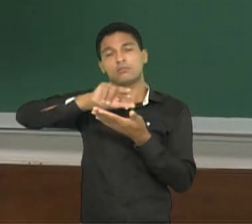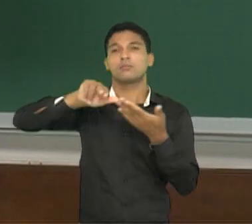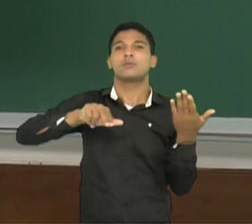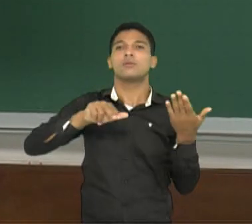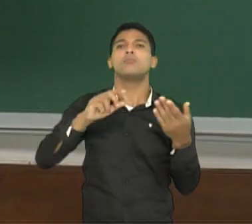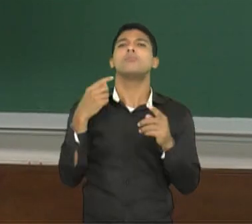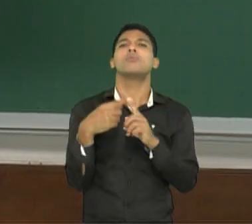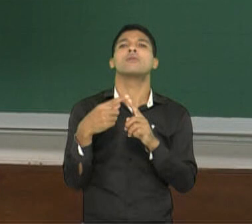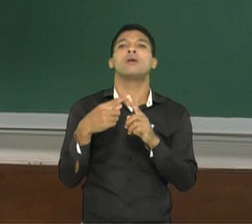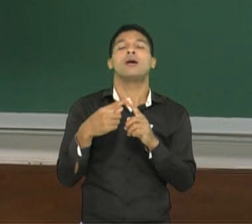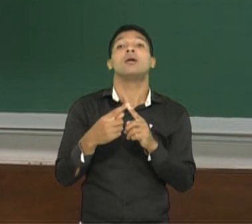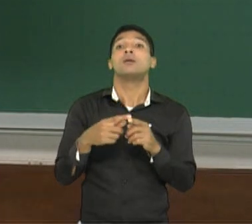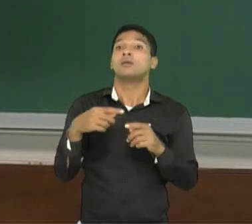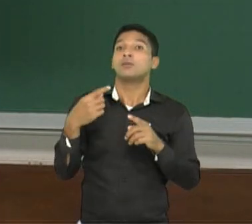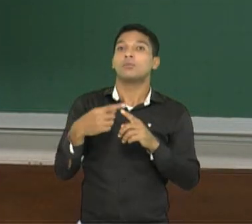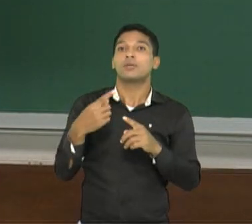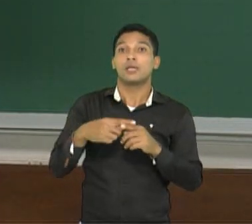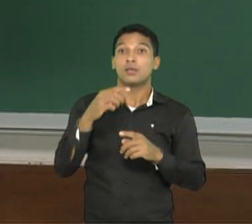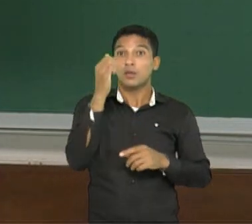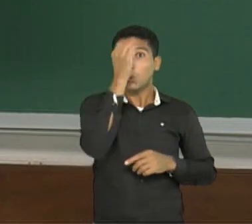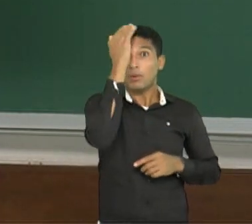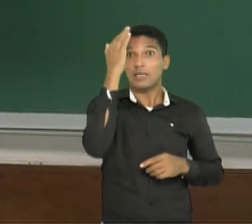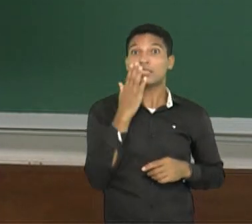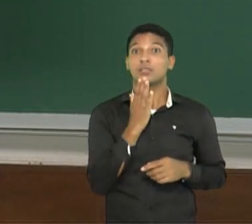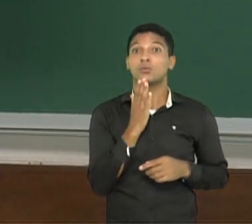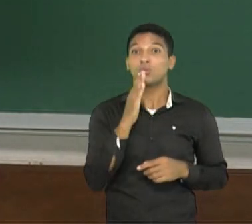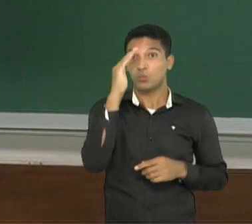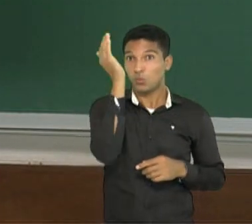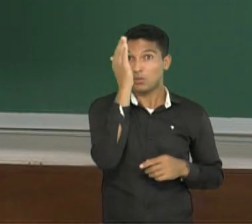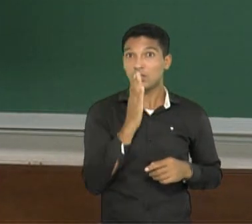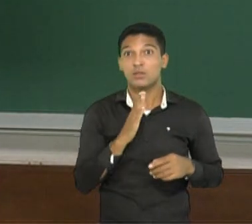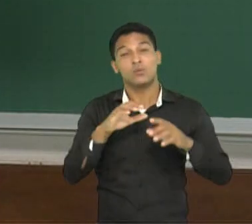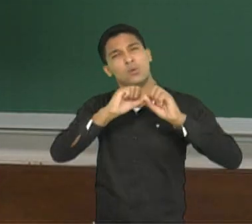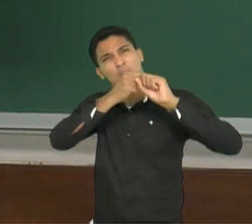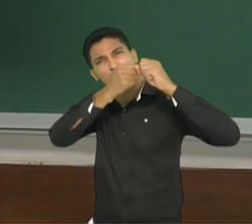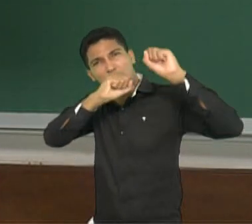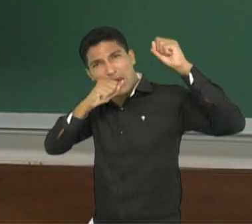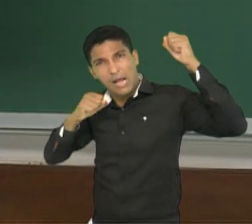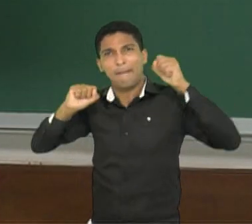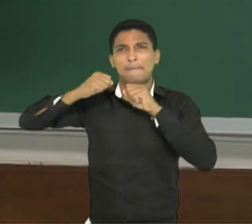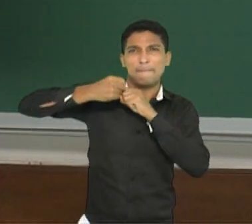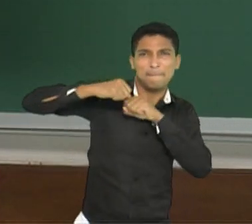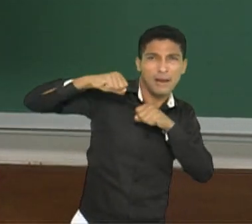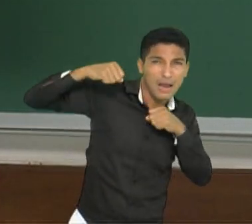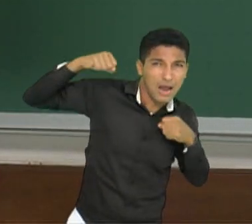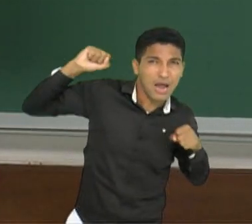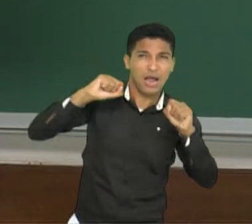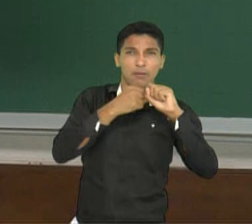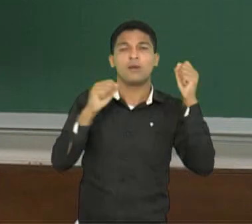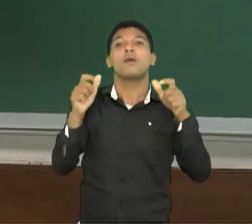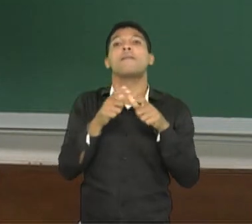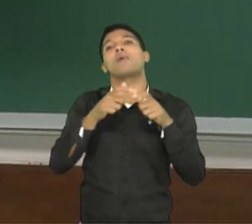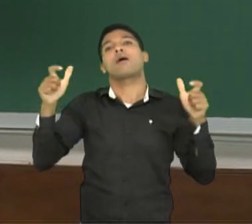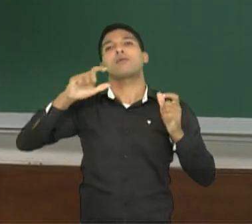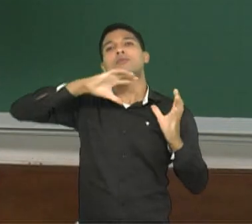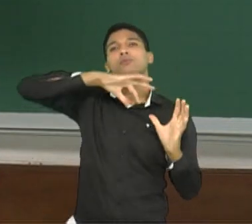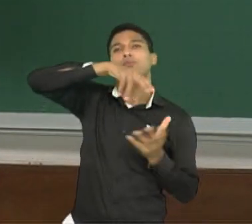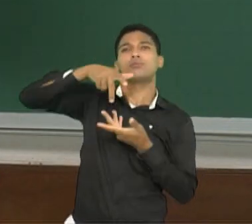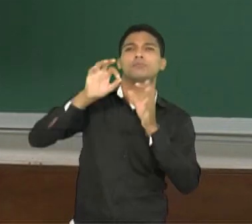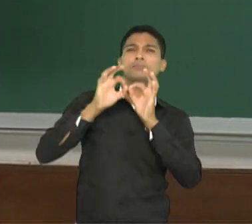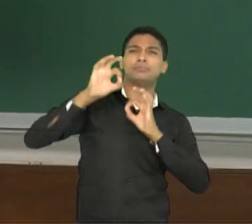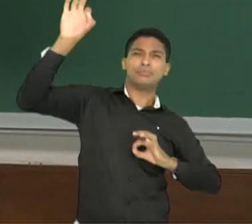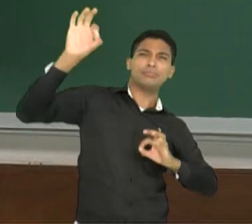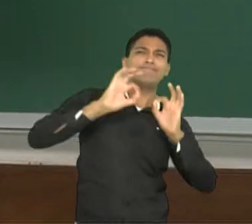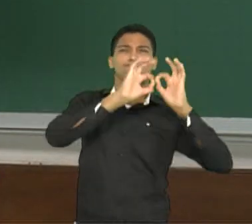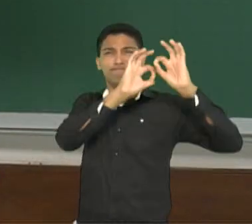chamado de país continente em alguns casos, porque é muito grande, está entre os maiores do mundo em termos de área, né? Influência que sofreu